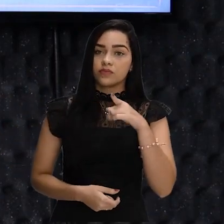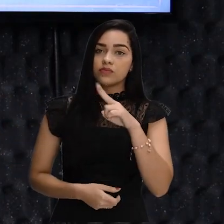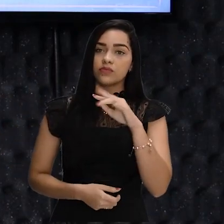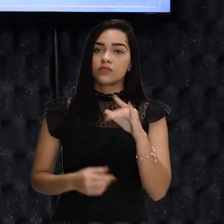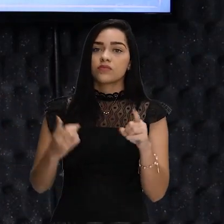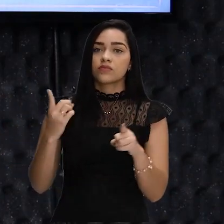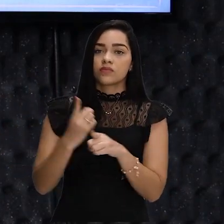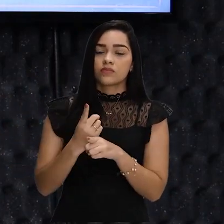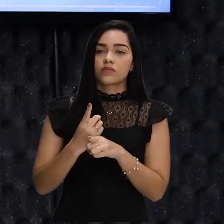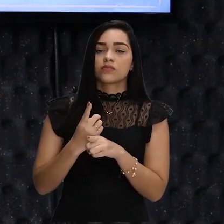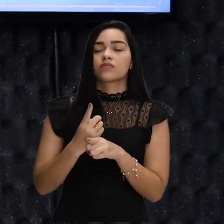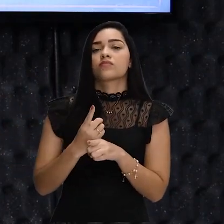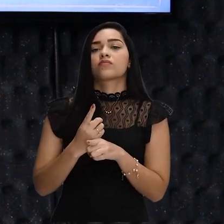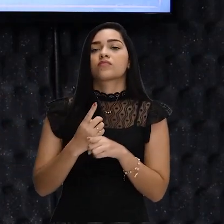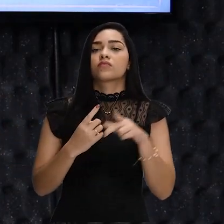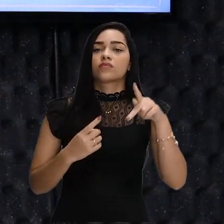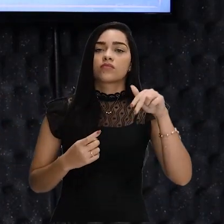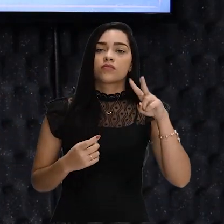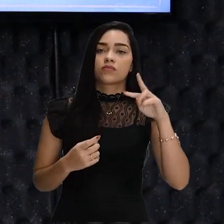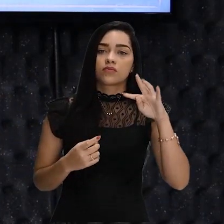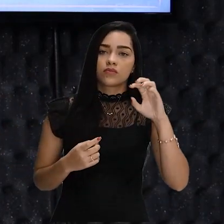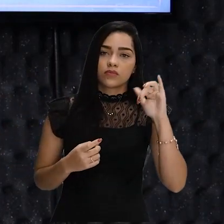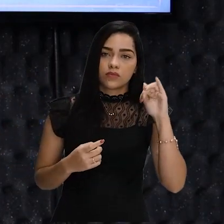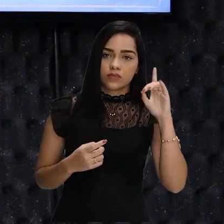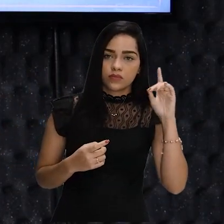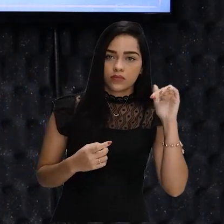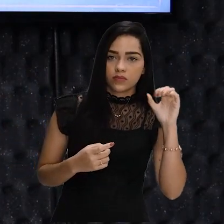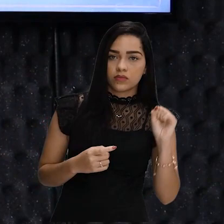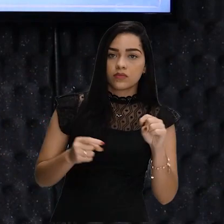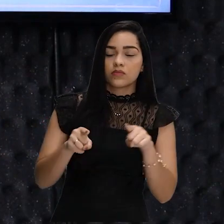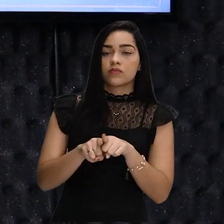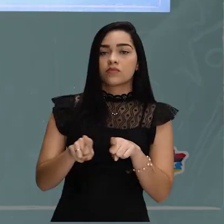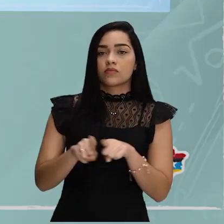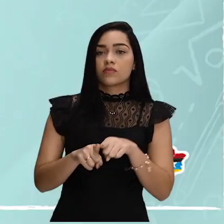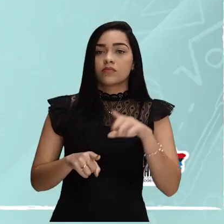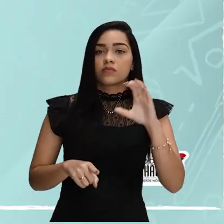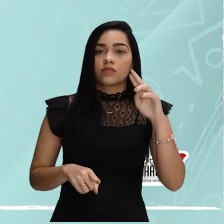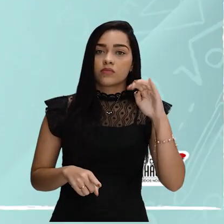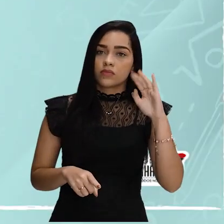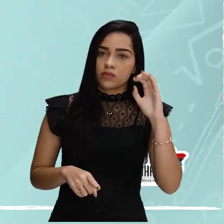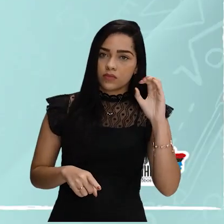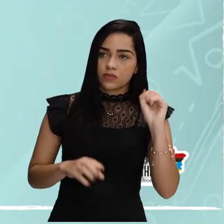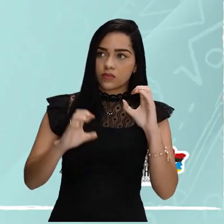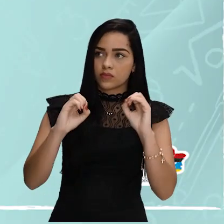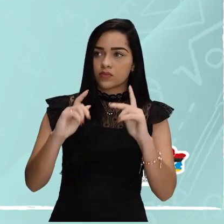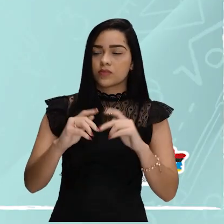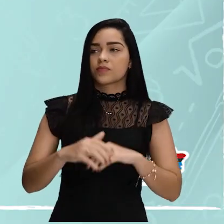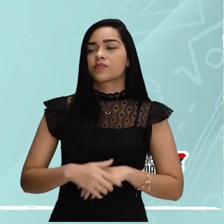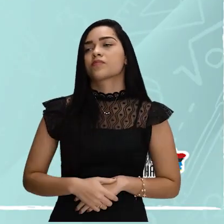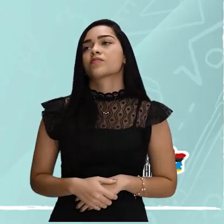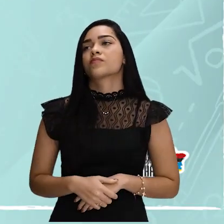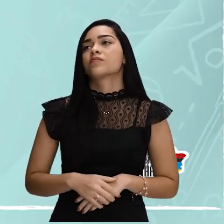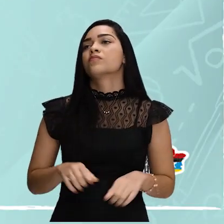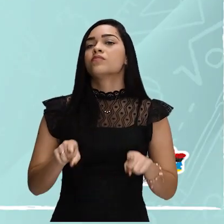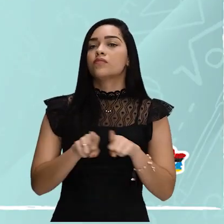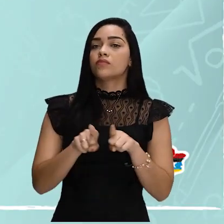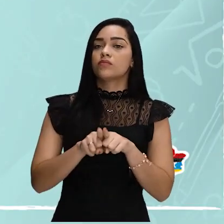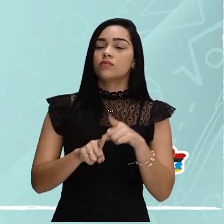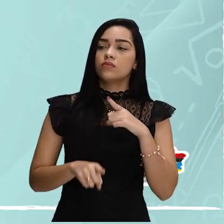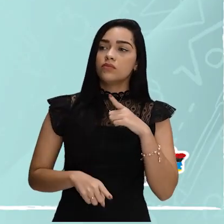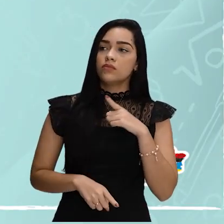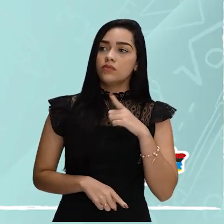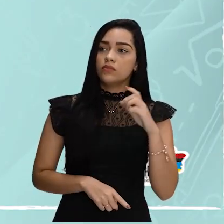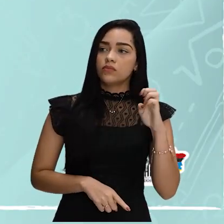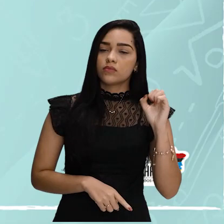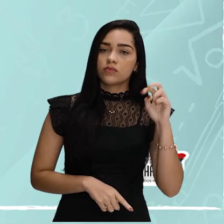vai encontrar células pavimentosas e células com formato cúbico, ok? E o epitélio